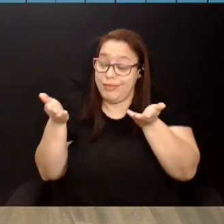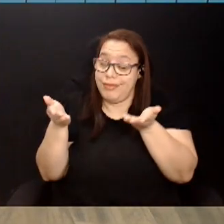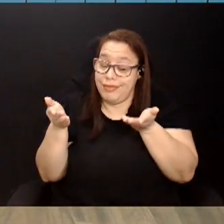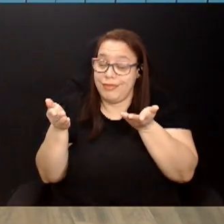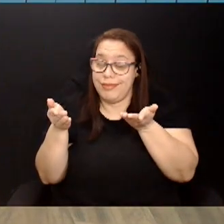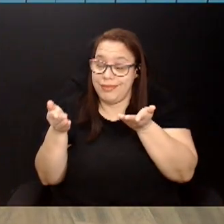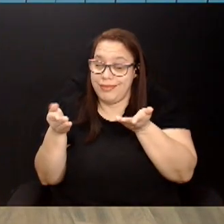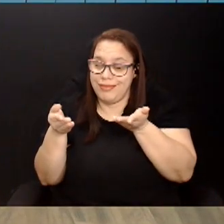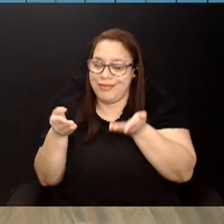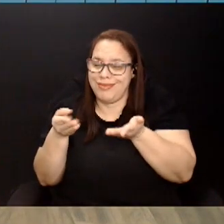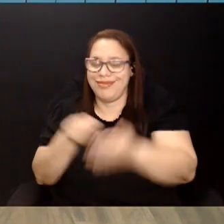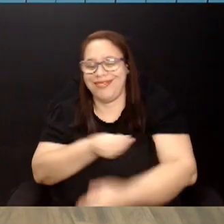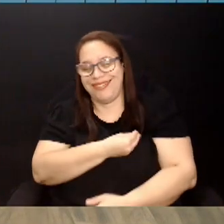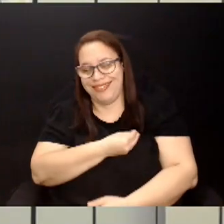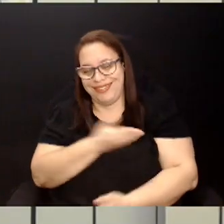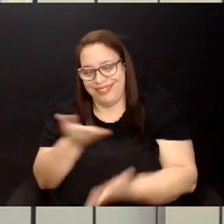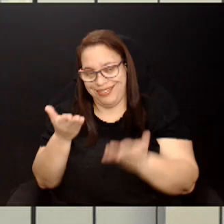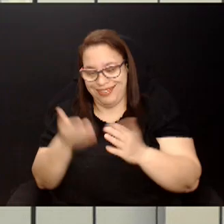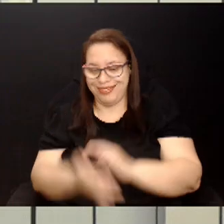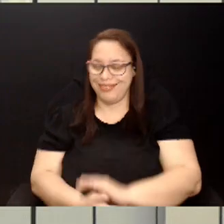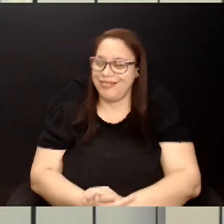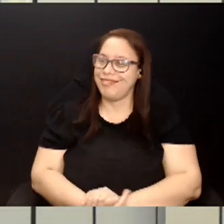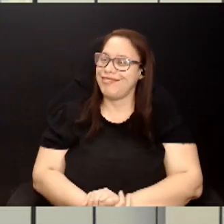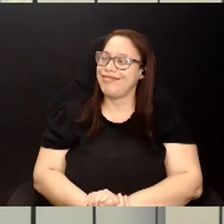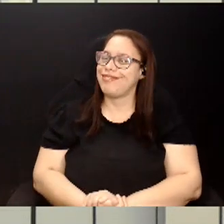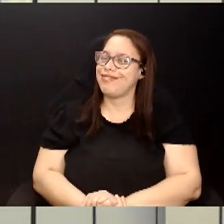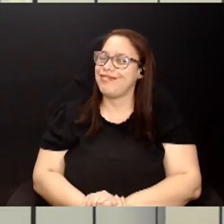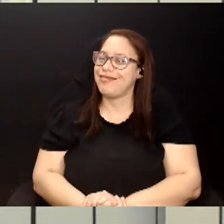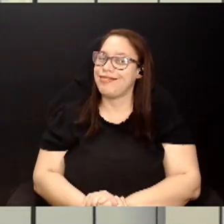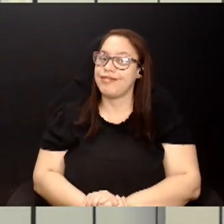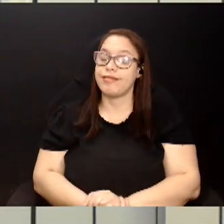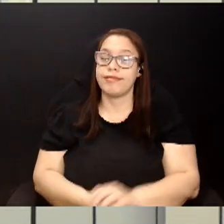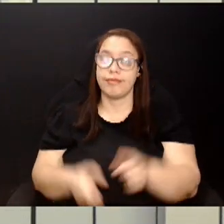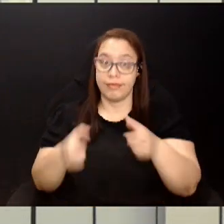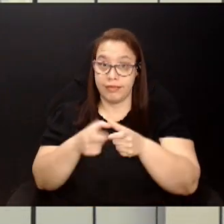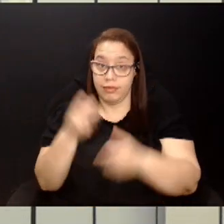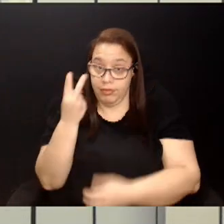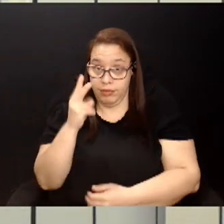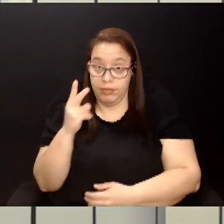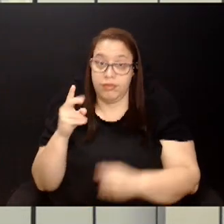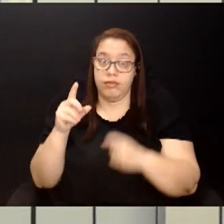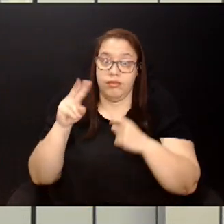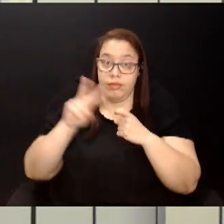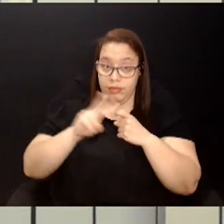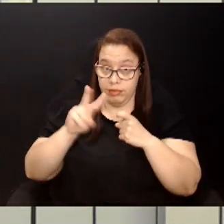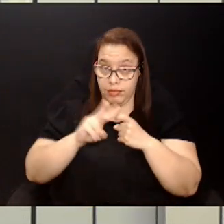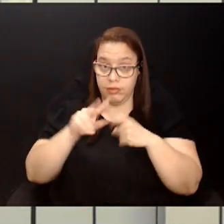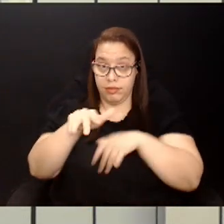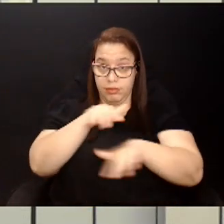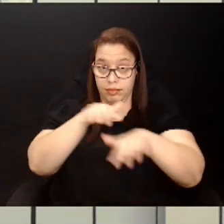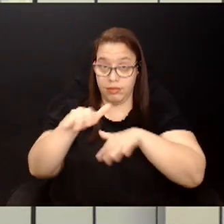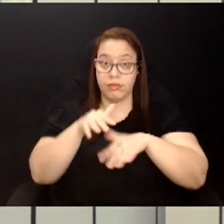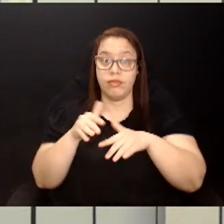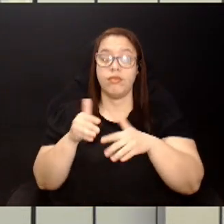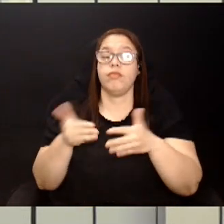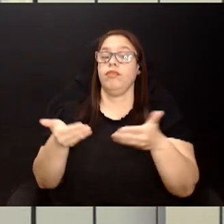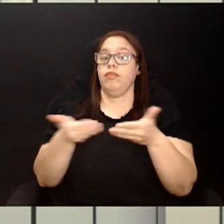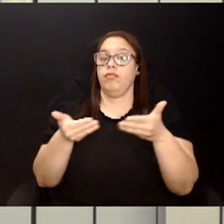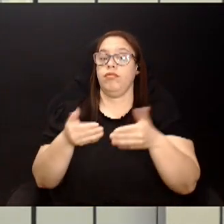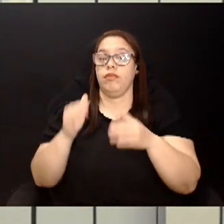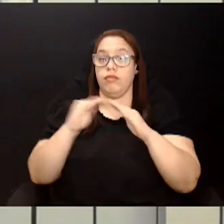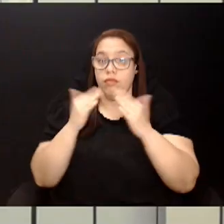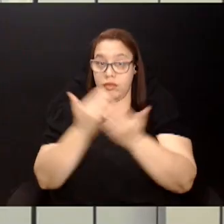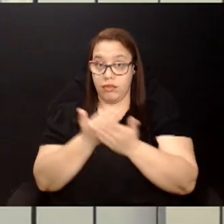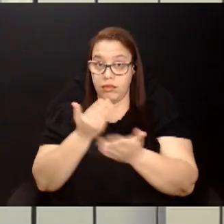telejornal, que a gente conversa ao vivo. A unidade 2 do Consultório Veterinário Móvel está na Escola Municipal de